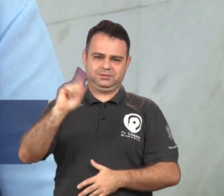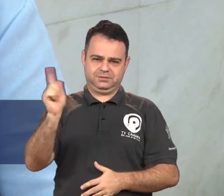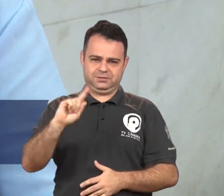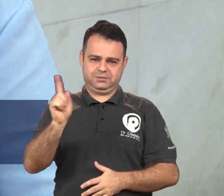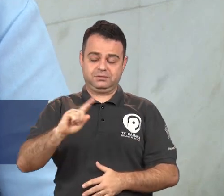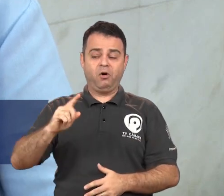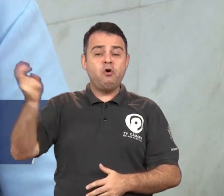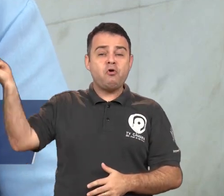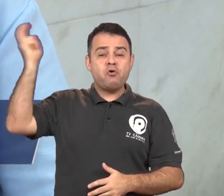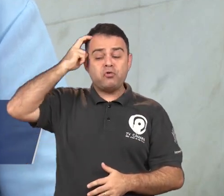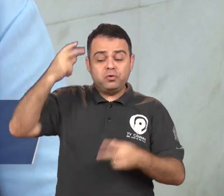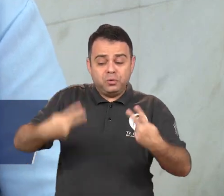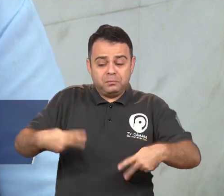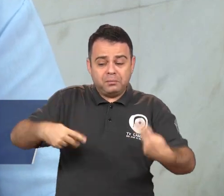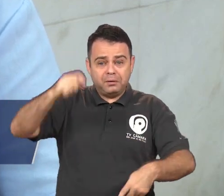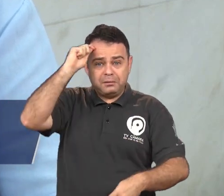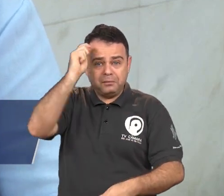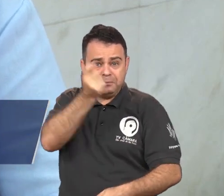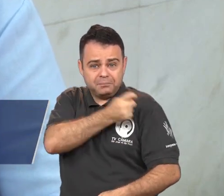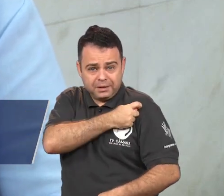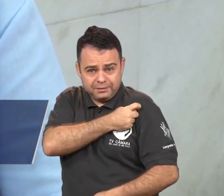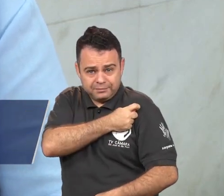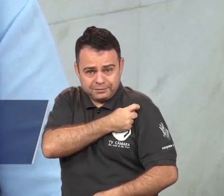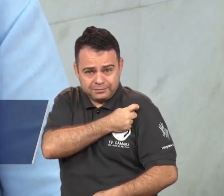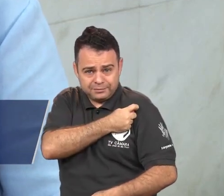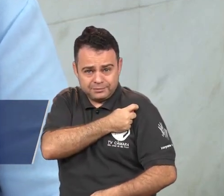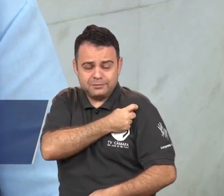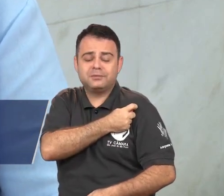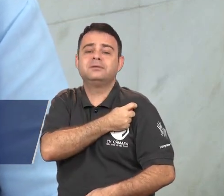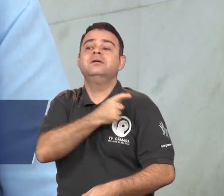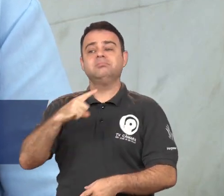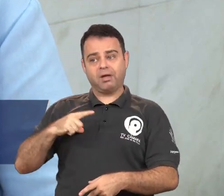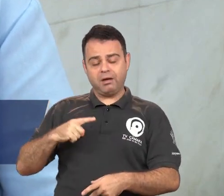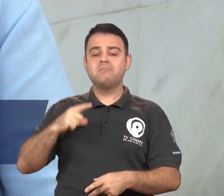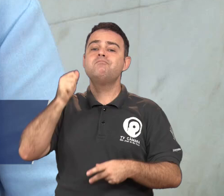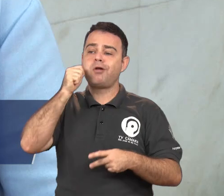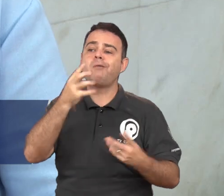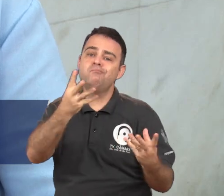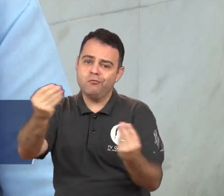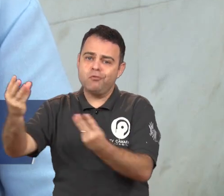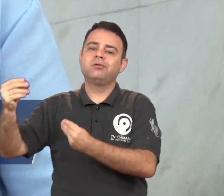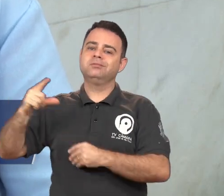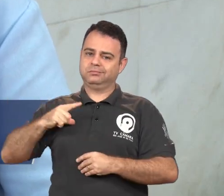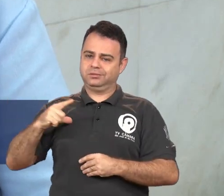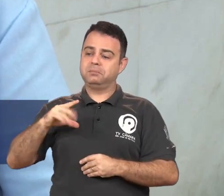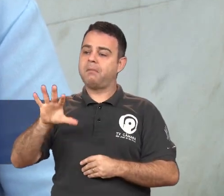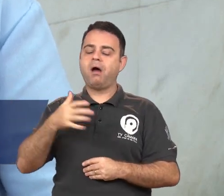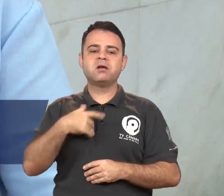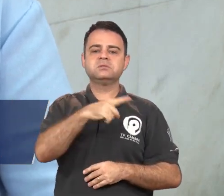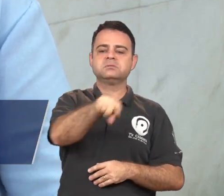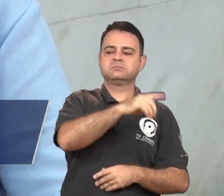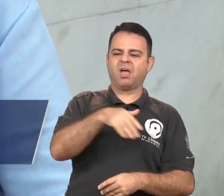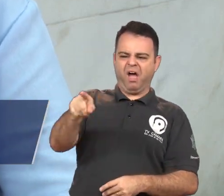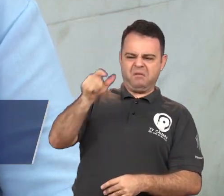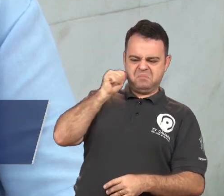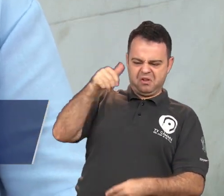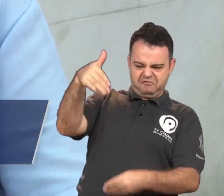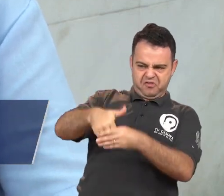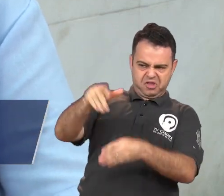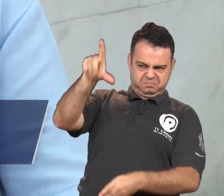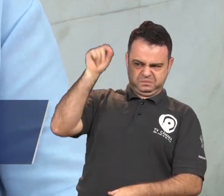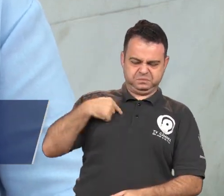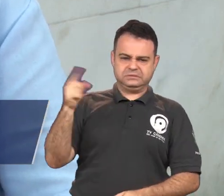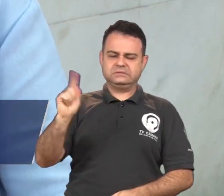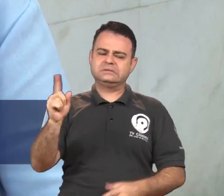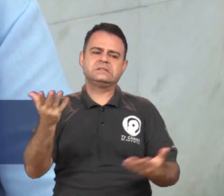de mulheres eleitoras aqui em São José do Rio Preto. E a cultura de não votar em mulher. Então, nós precisamos mudar